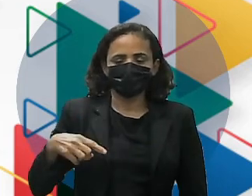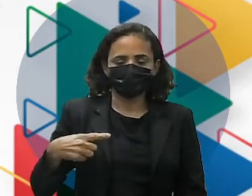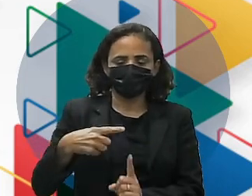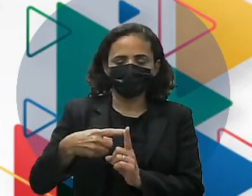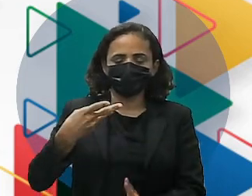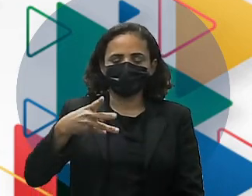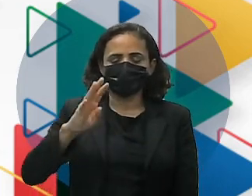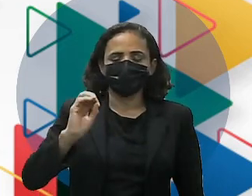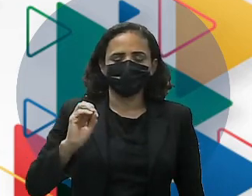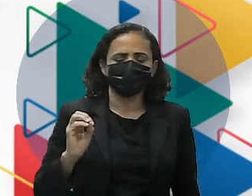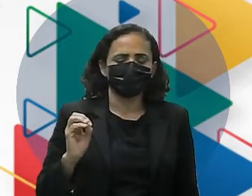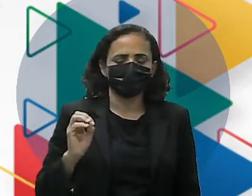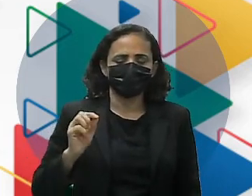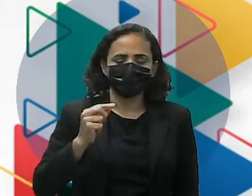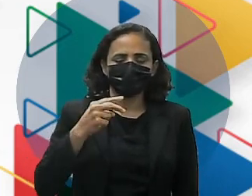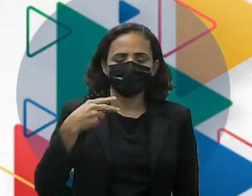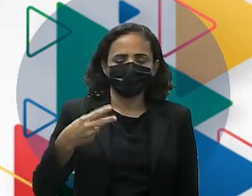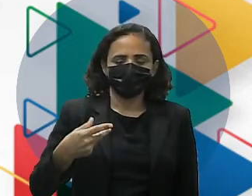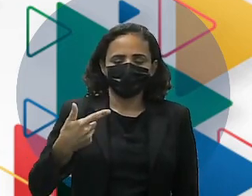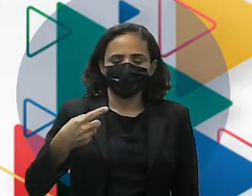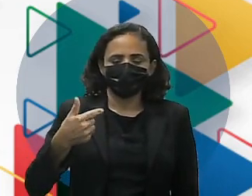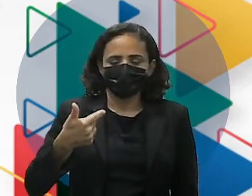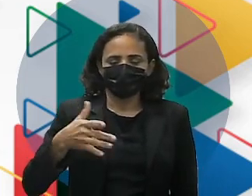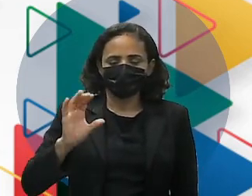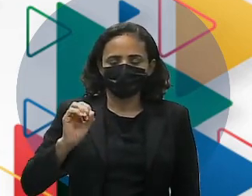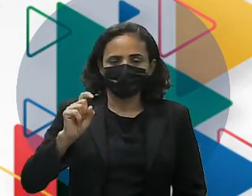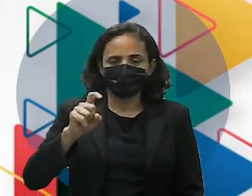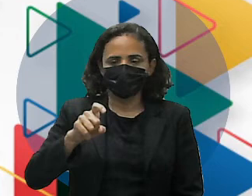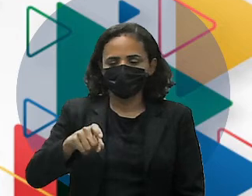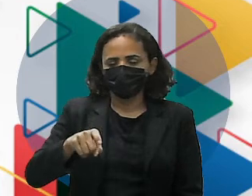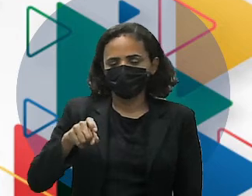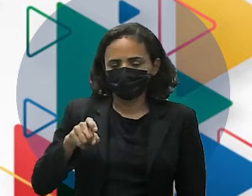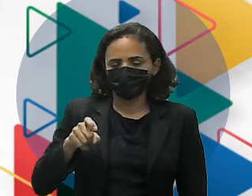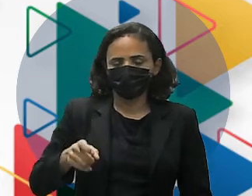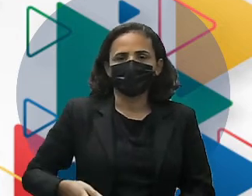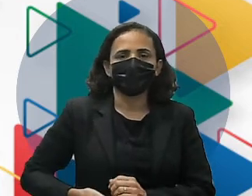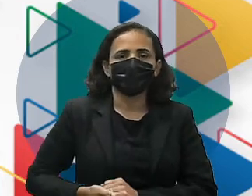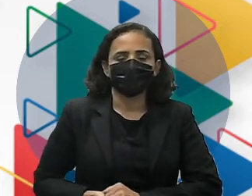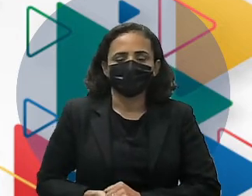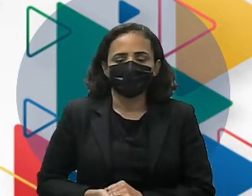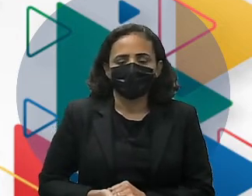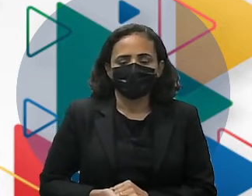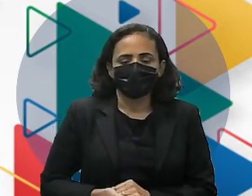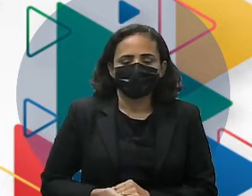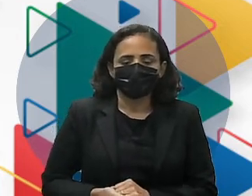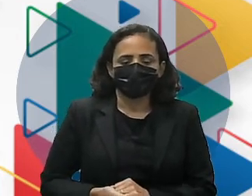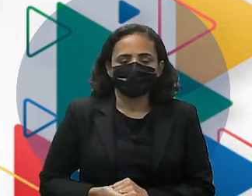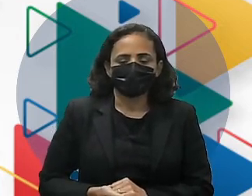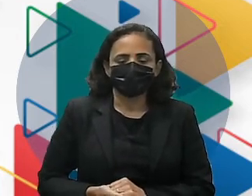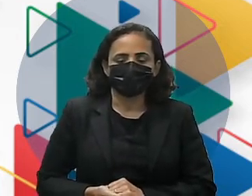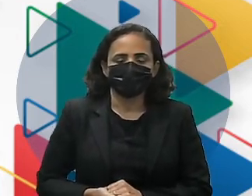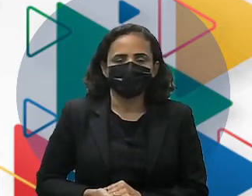40 igual a 20x. Beleza? Olha como fica fácil, Robertão.